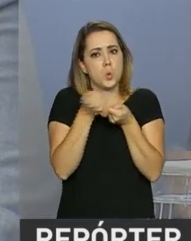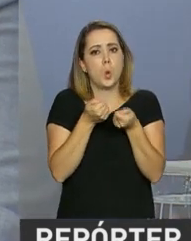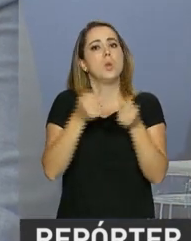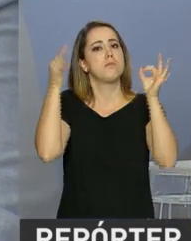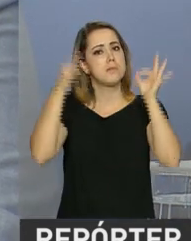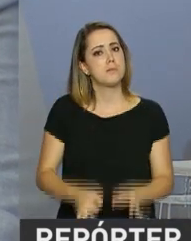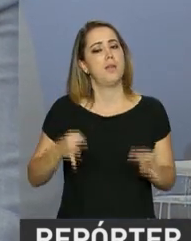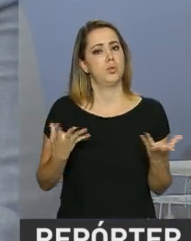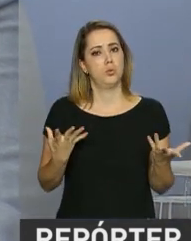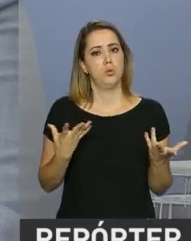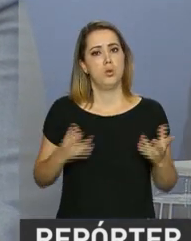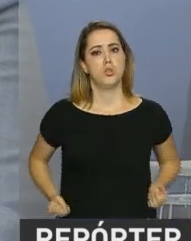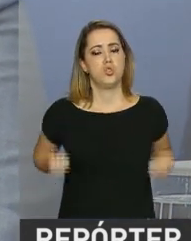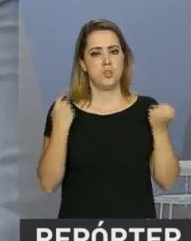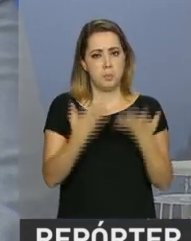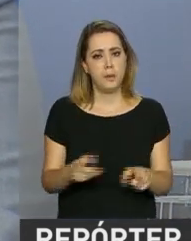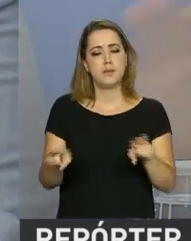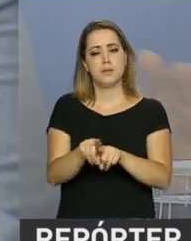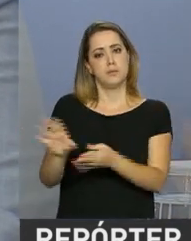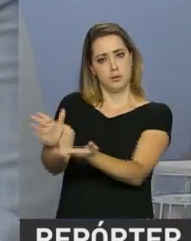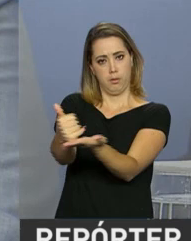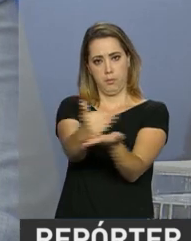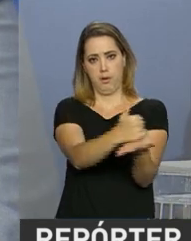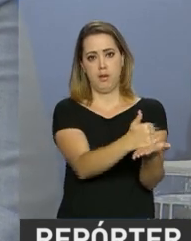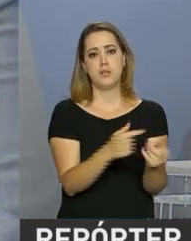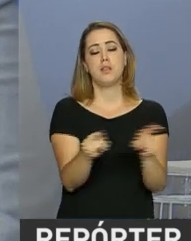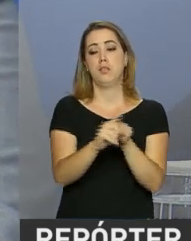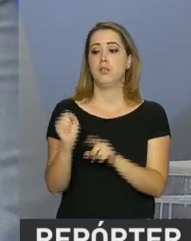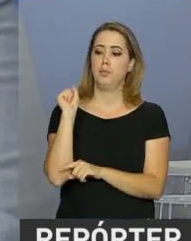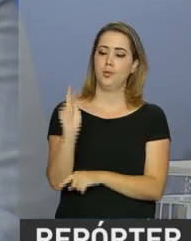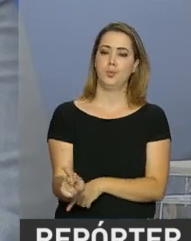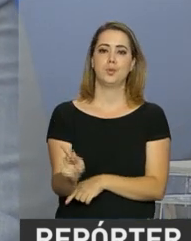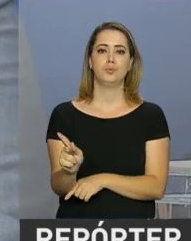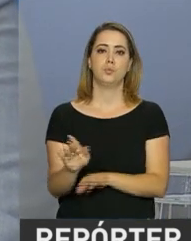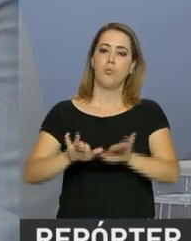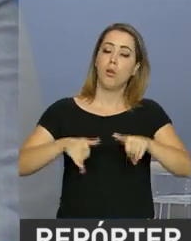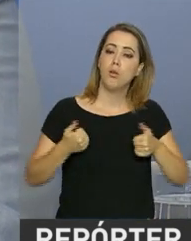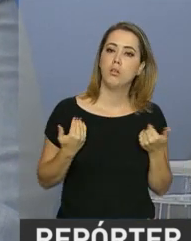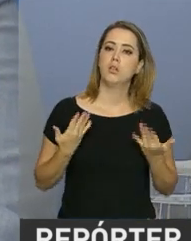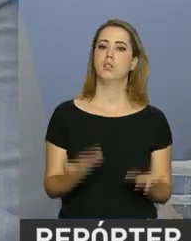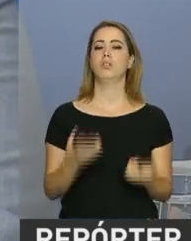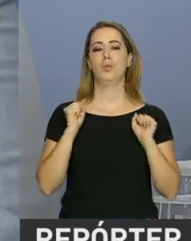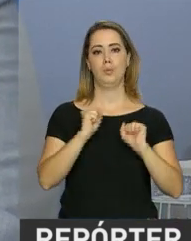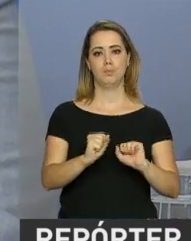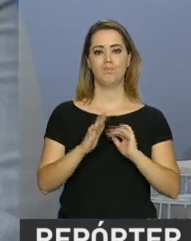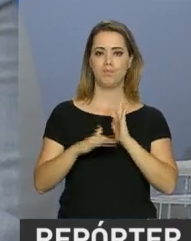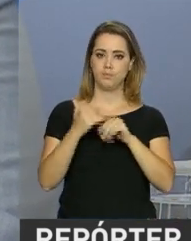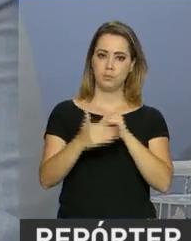contas de despesa e de receita e da Previdência e, portanto, viabilizam